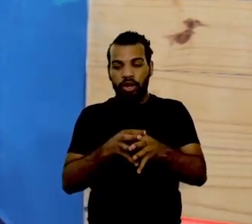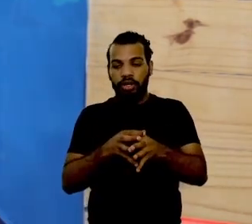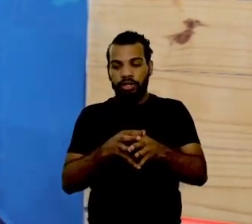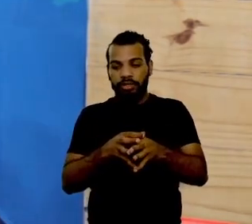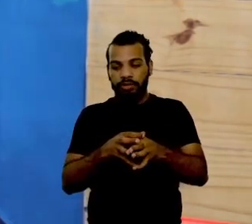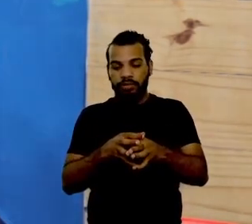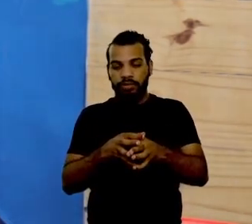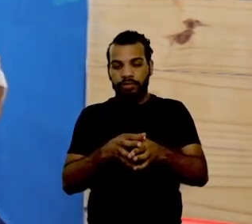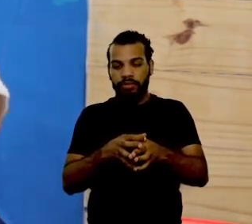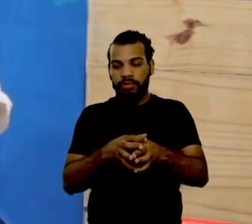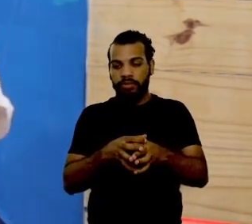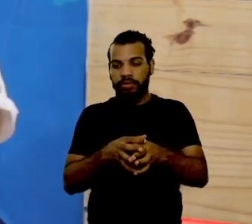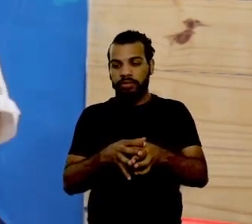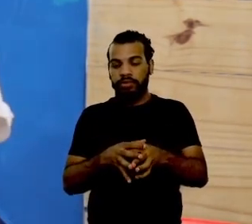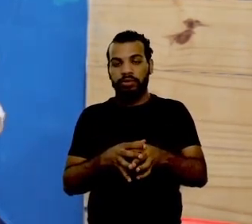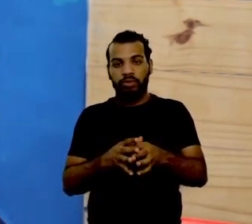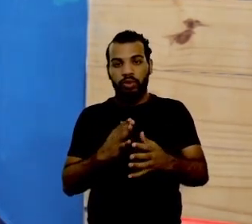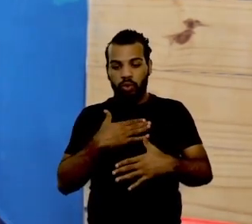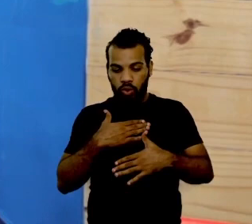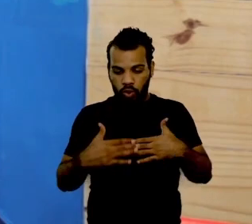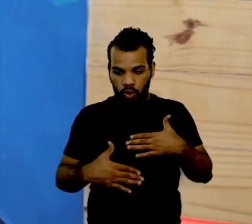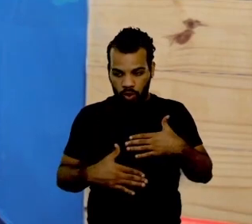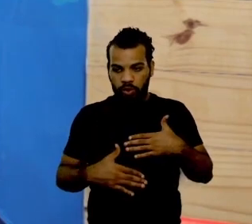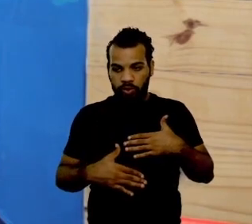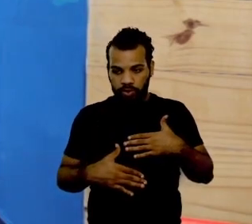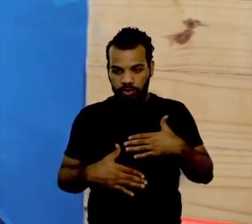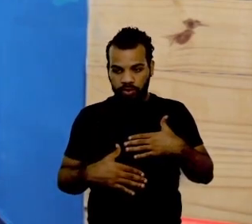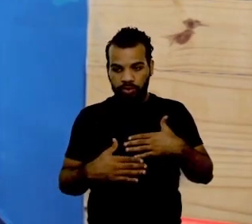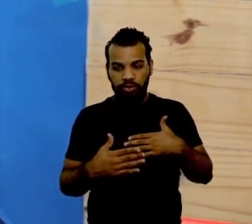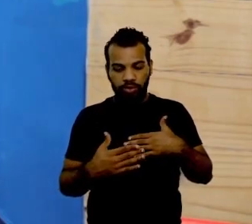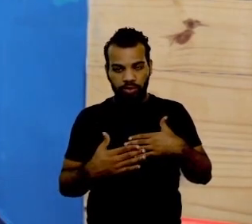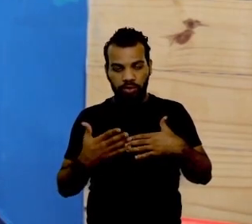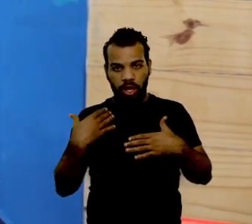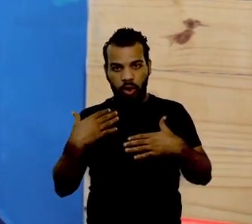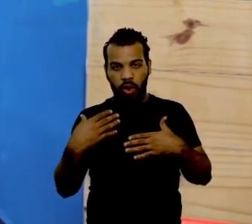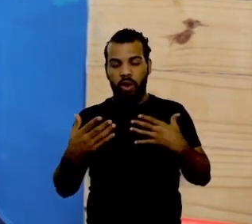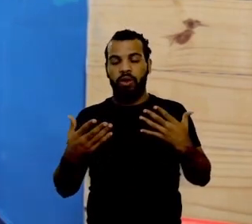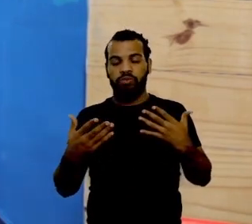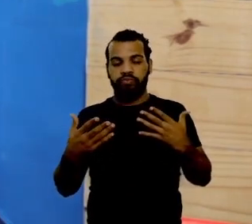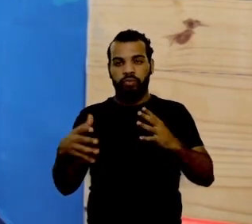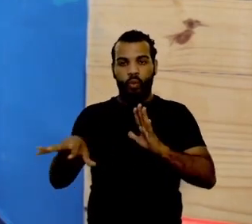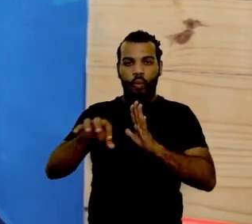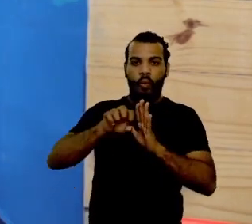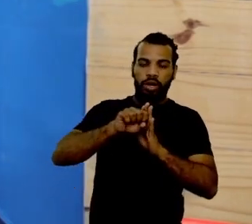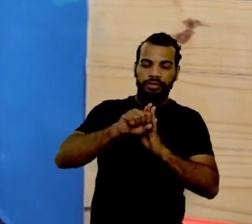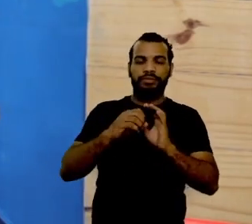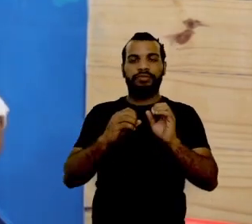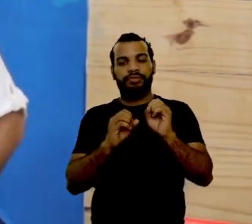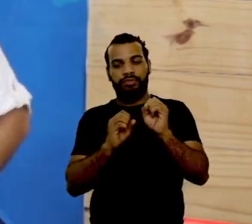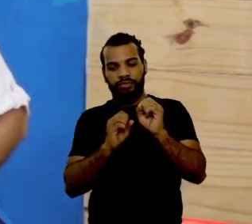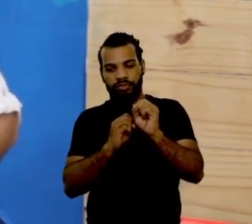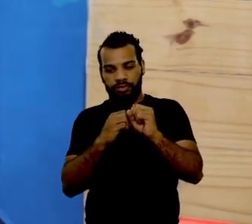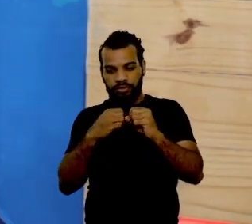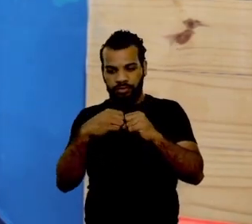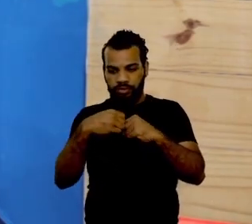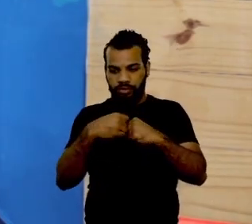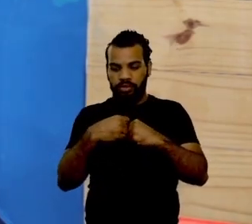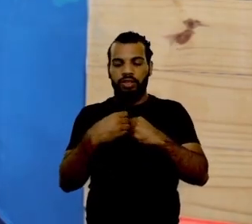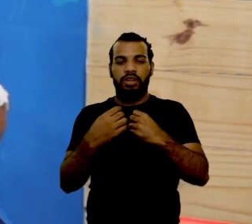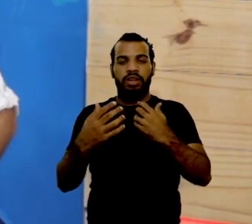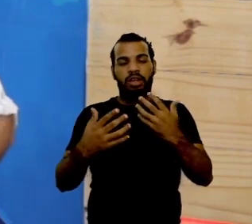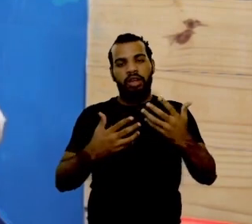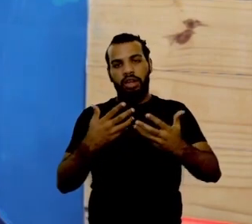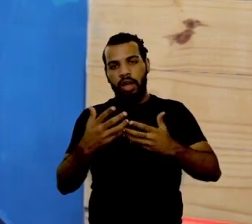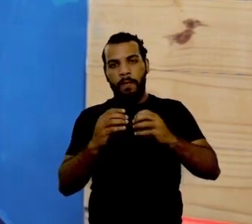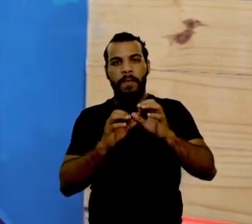dimensões. Então, quando o corpo está recebendo calor, as suas moléculas ficam